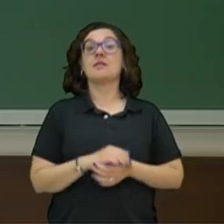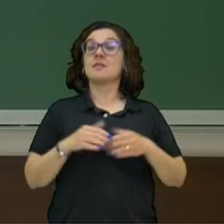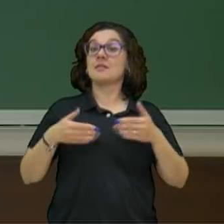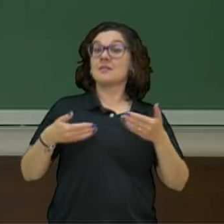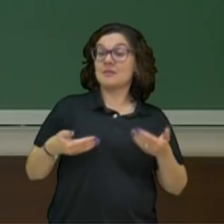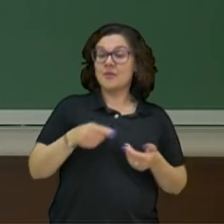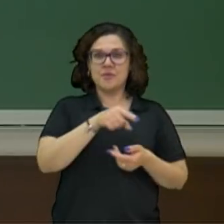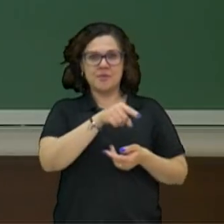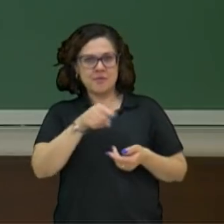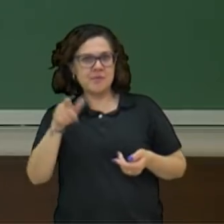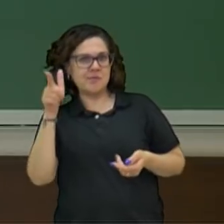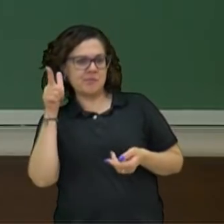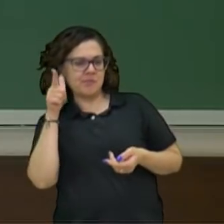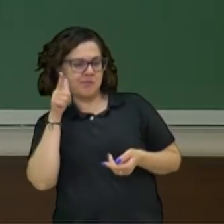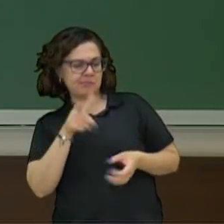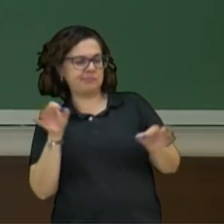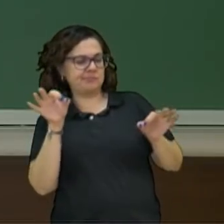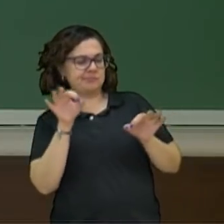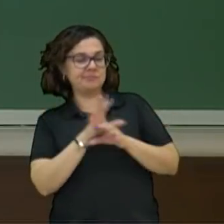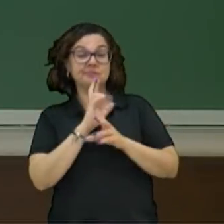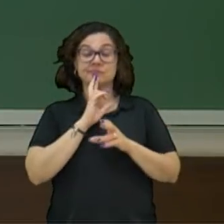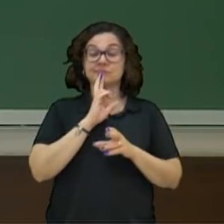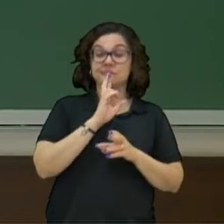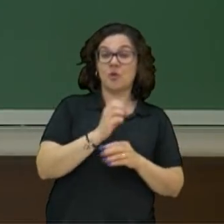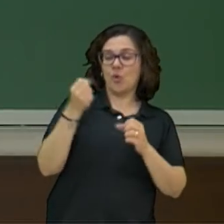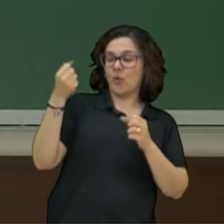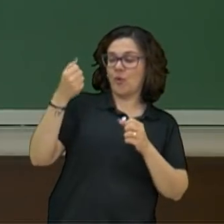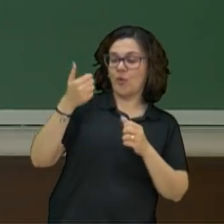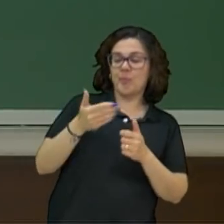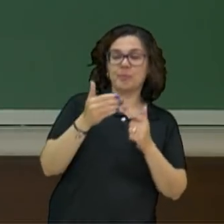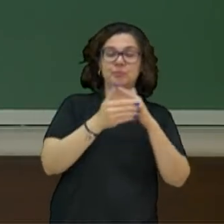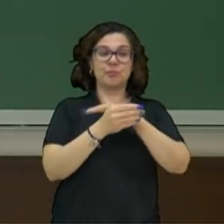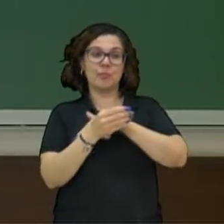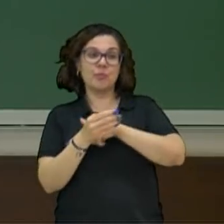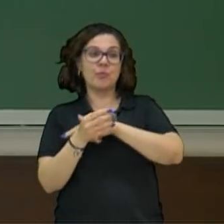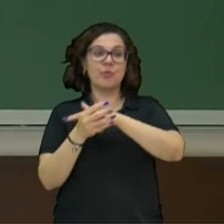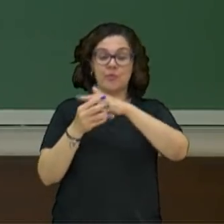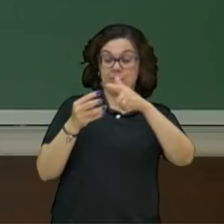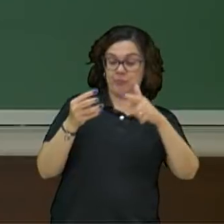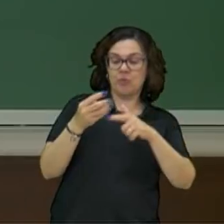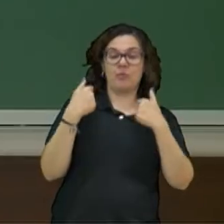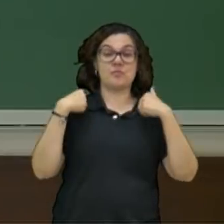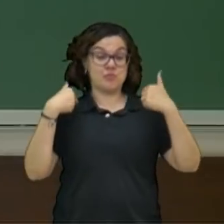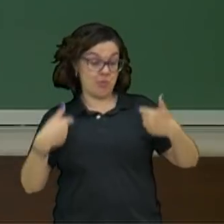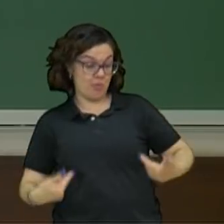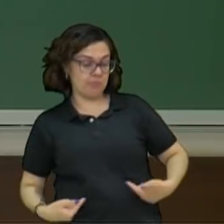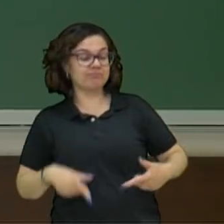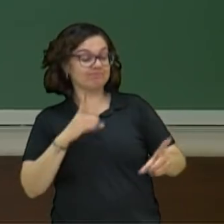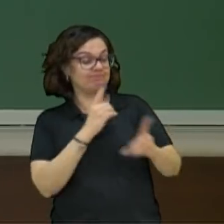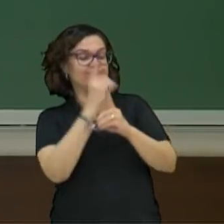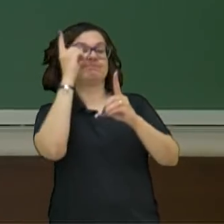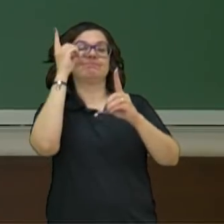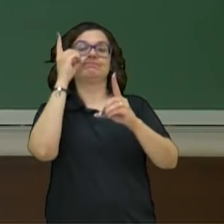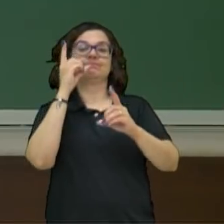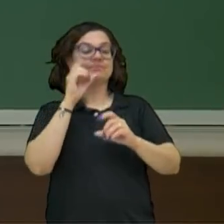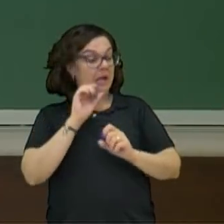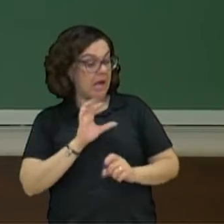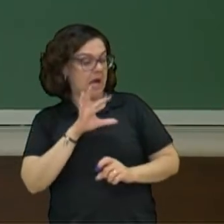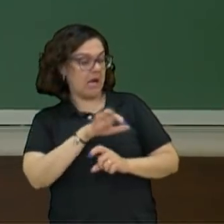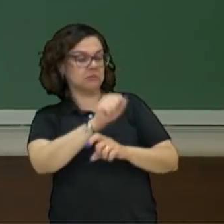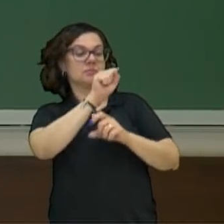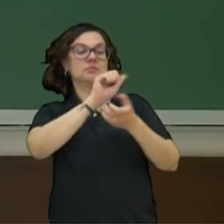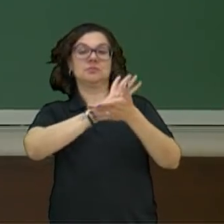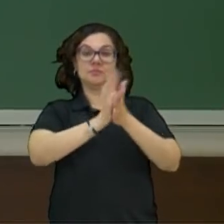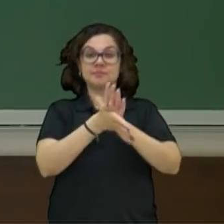E então, como que nós chamamos todas essas ameaças que o nosso corpo consegue identificar, né? E muitas delas